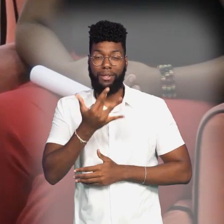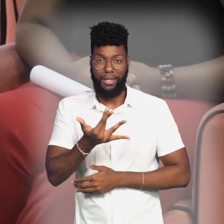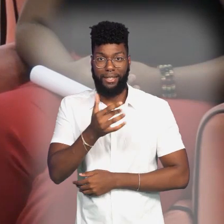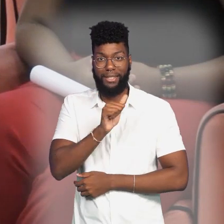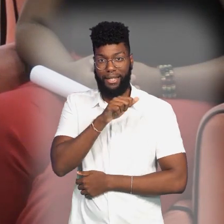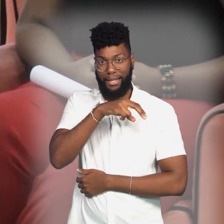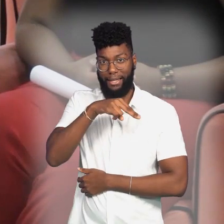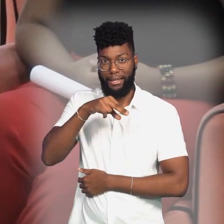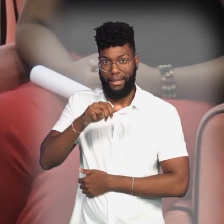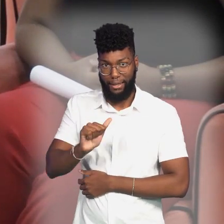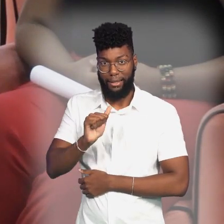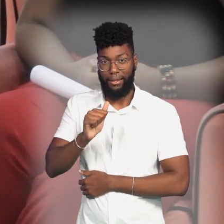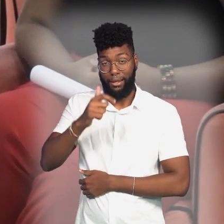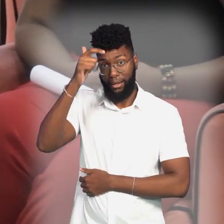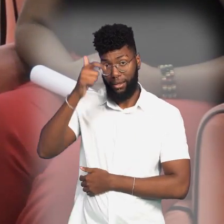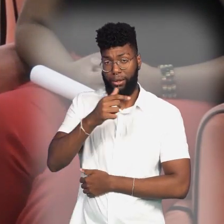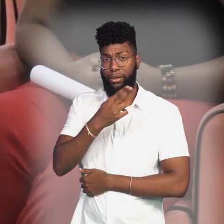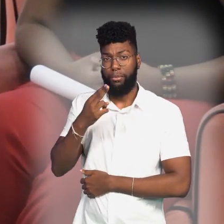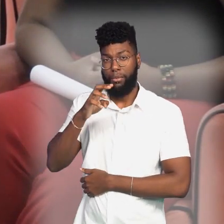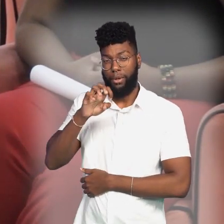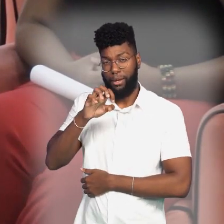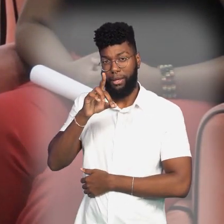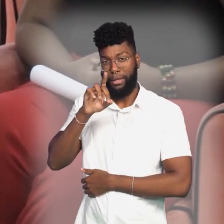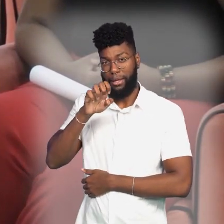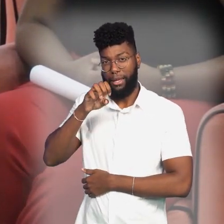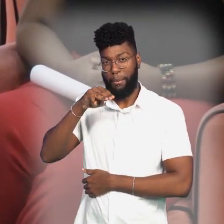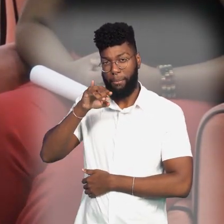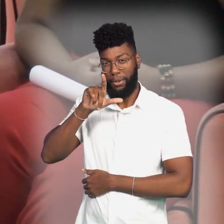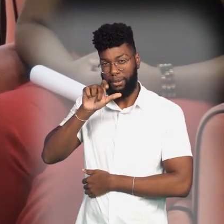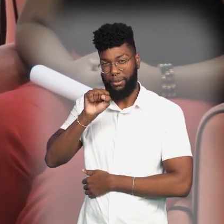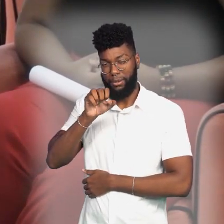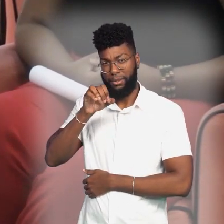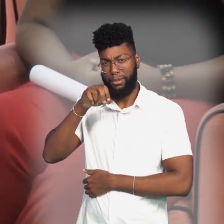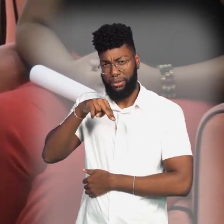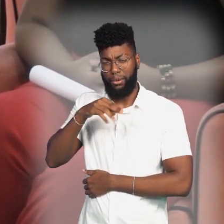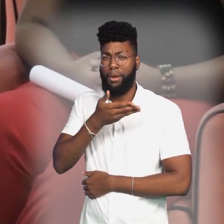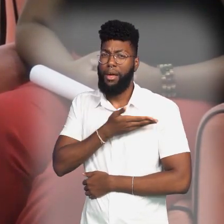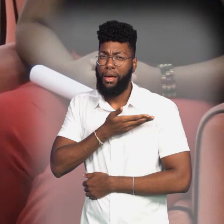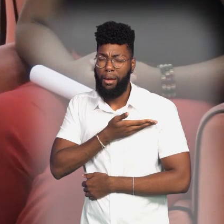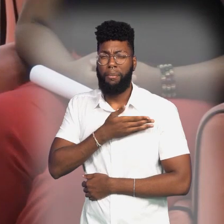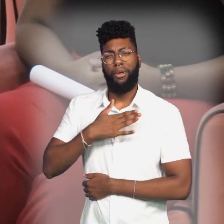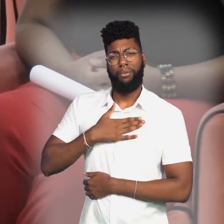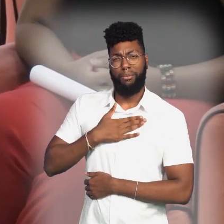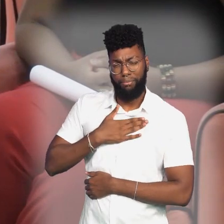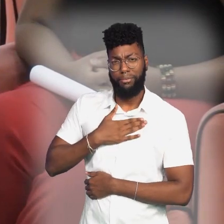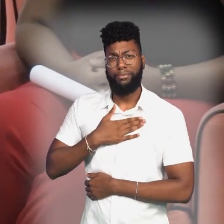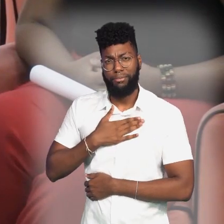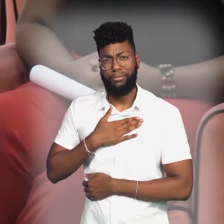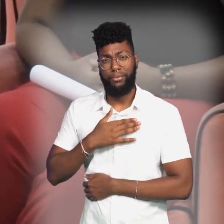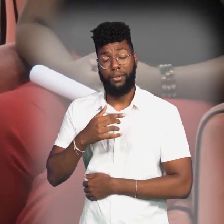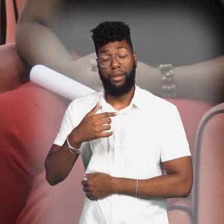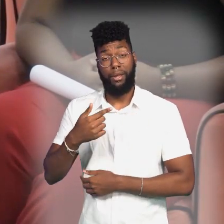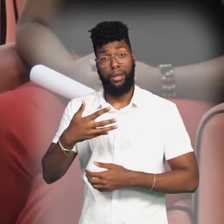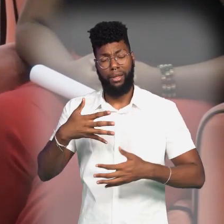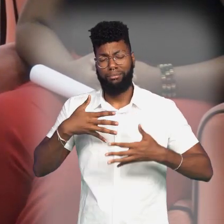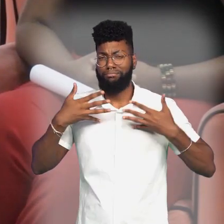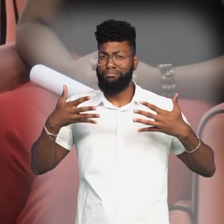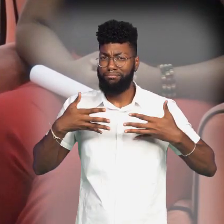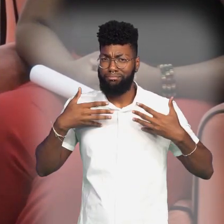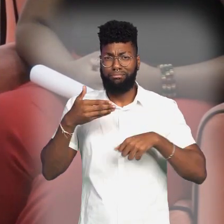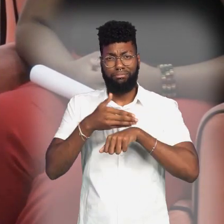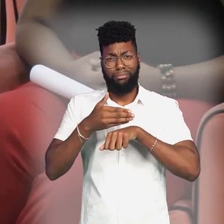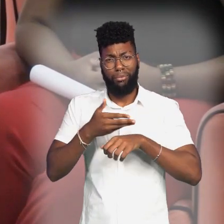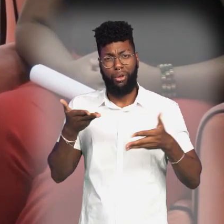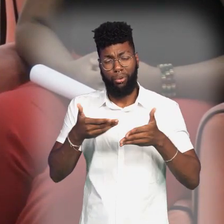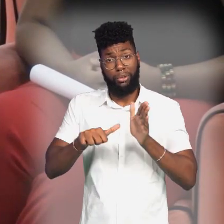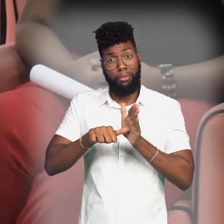Ana. Edmilson, meu brother, como assim, meu amigo, e é uma grande satisfação. No